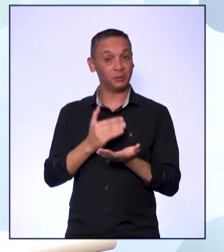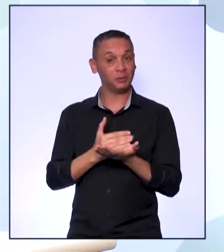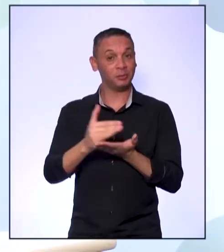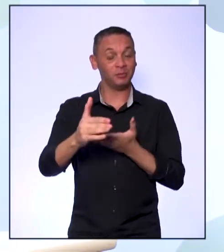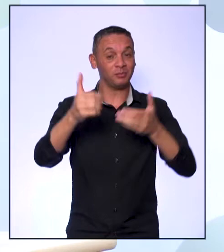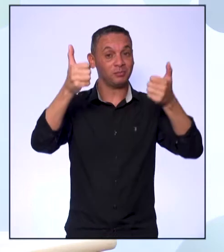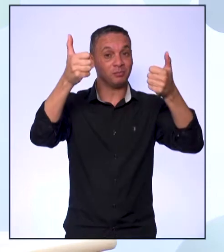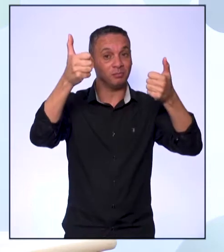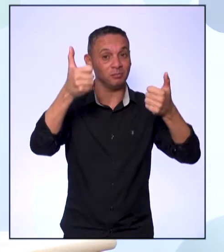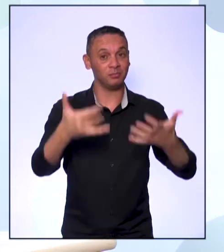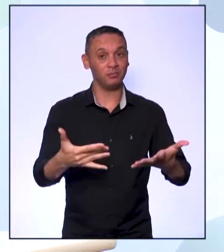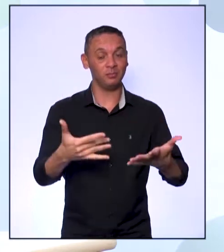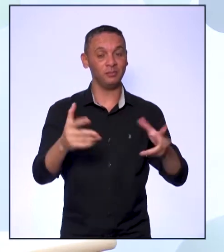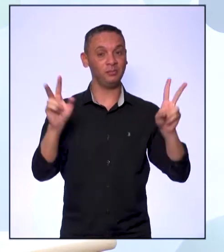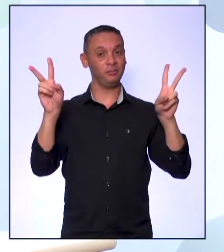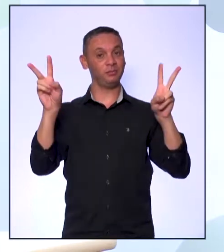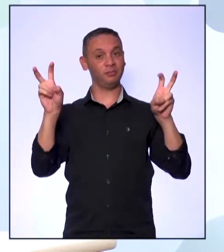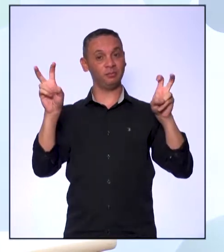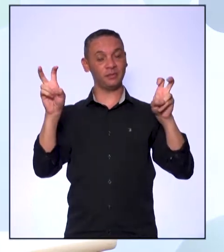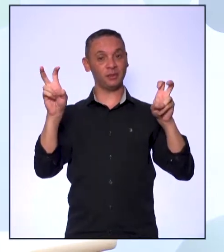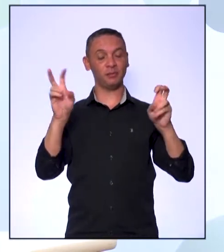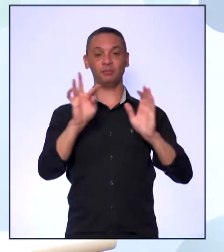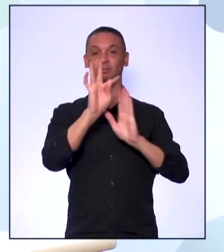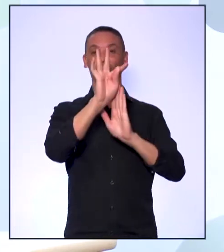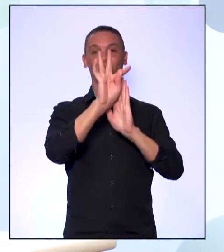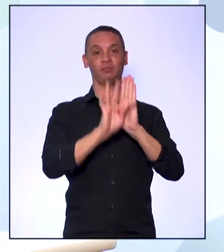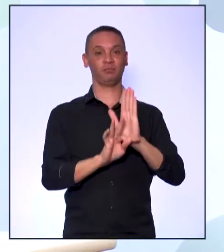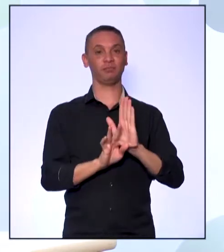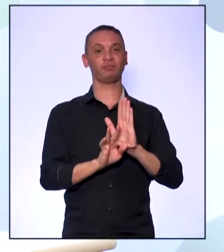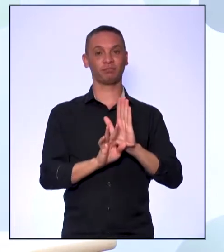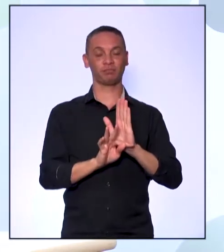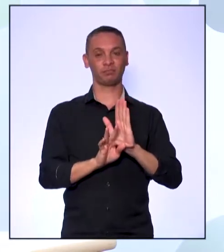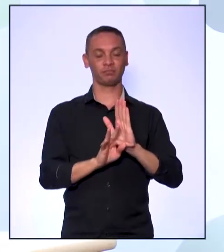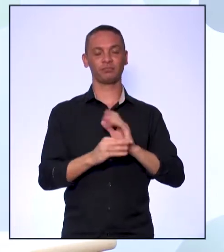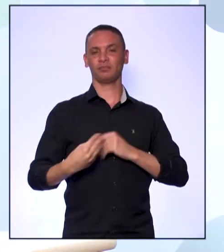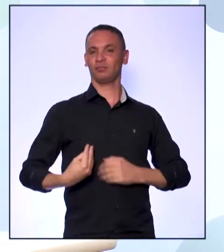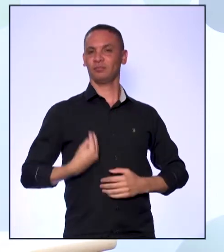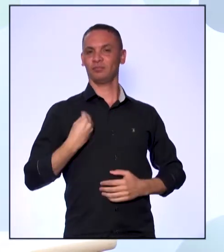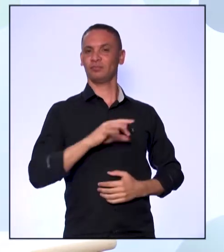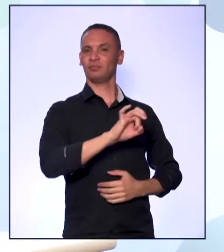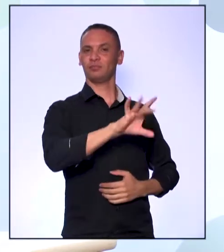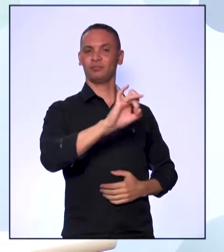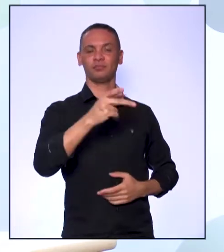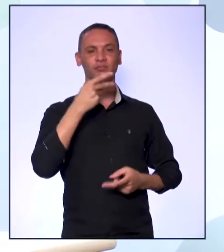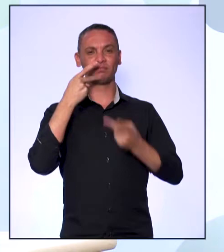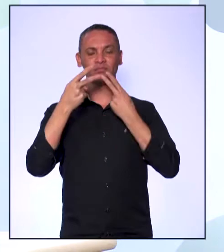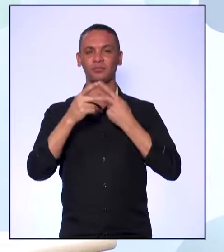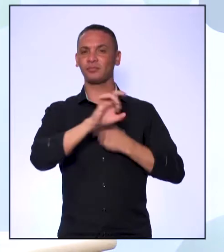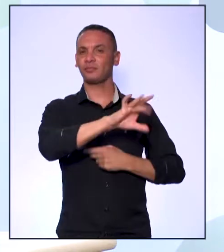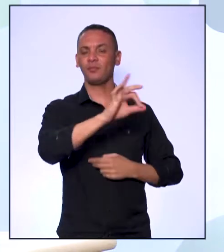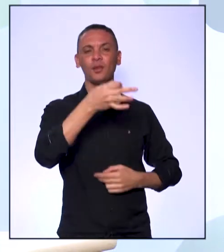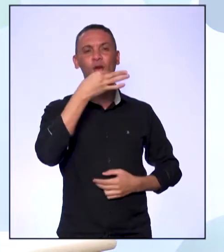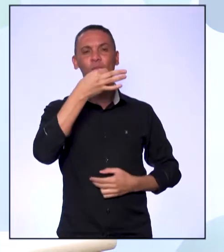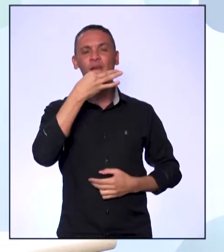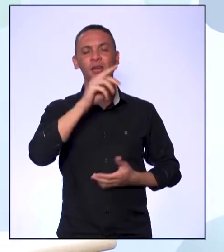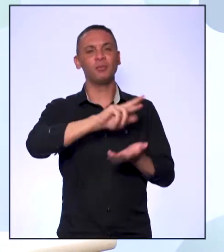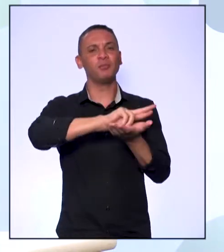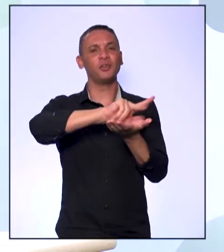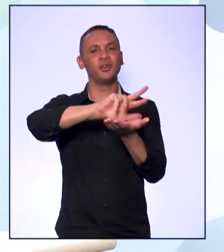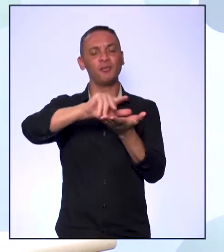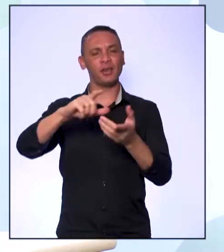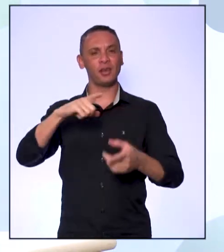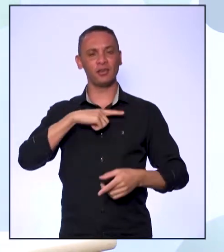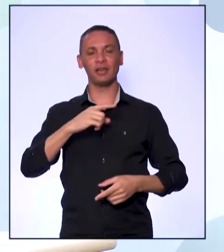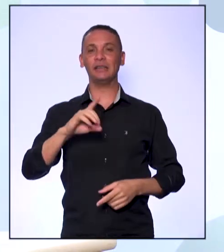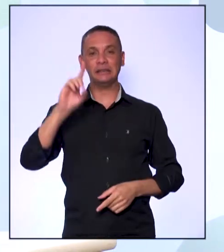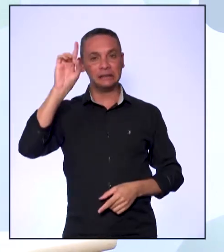pouquinho sobre esse texto que, na verdade, é presente na nossa vida. Afinal, as opiniões elas estão aí, né? A gente opina o